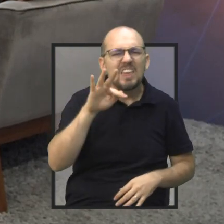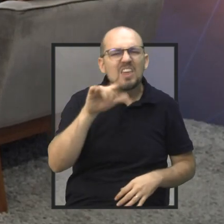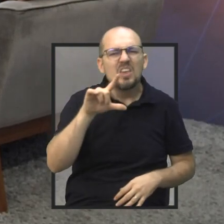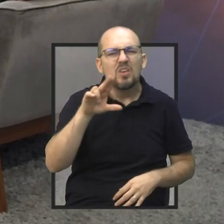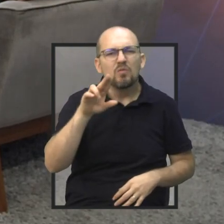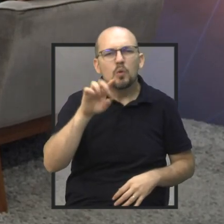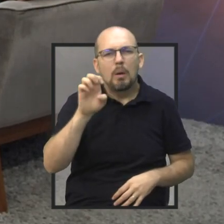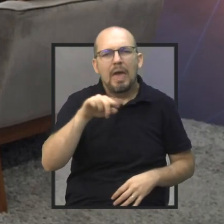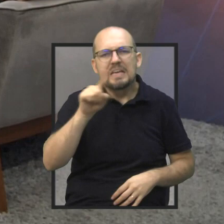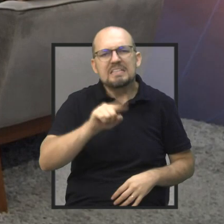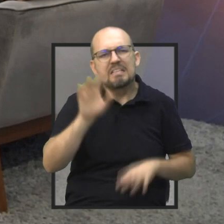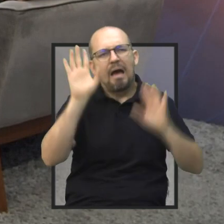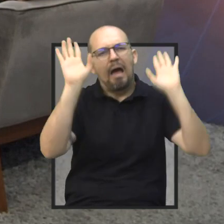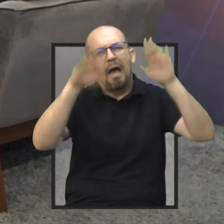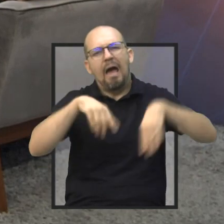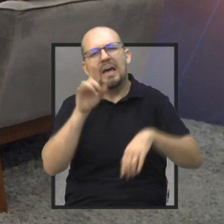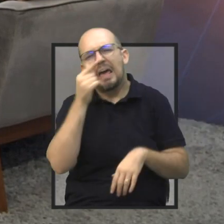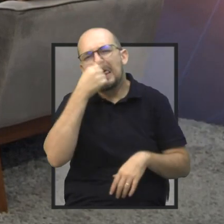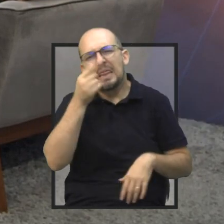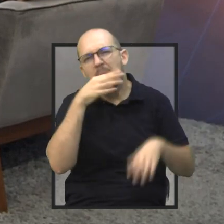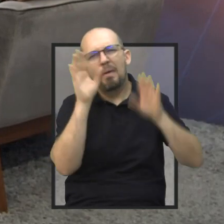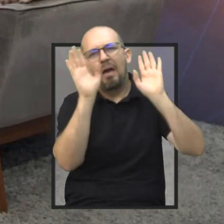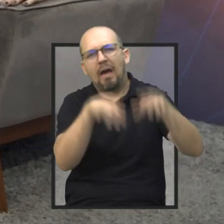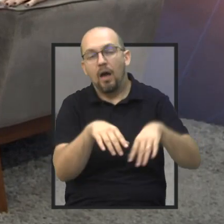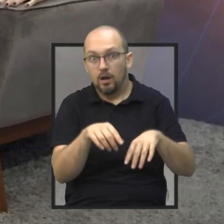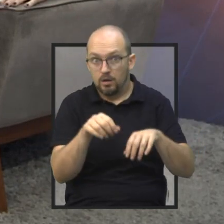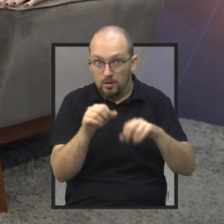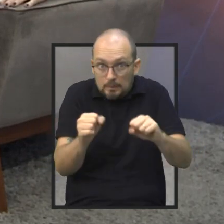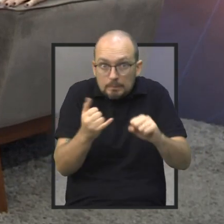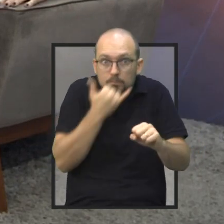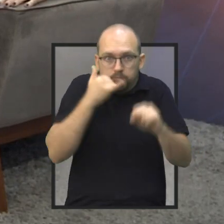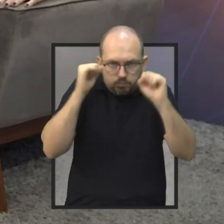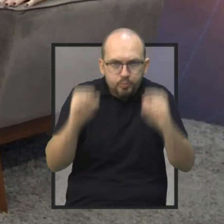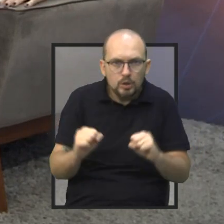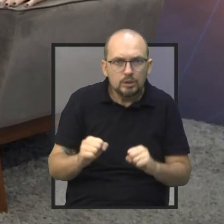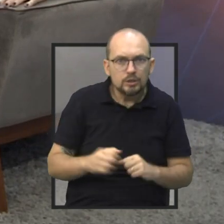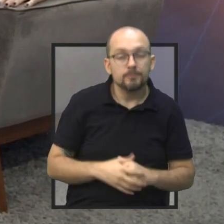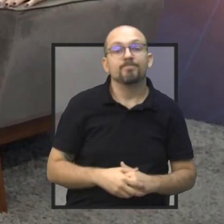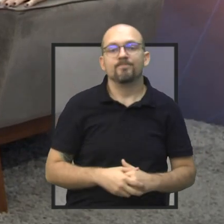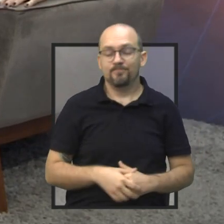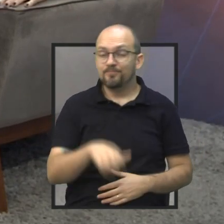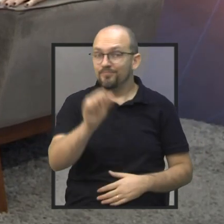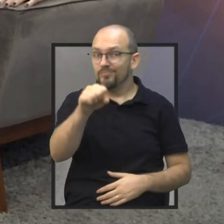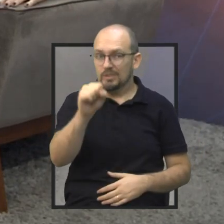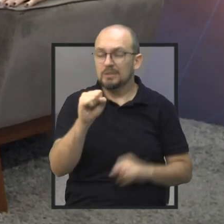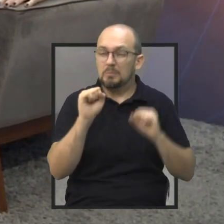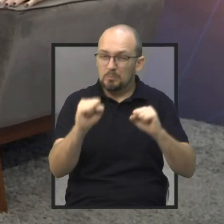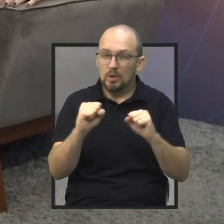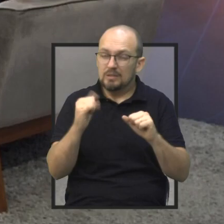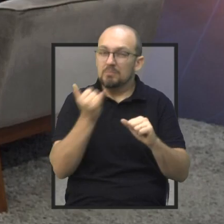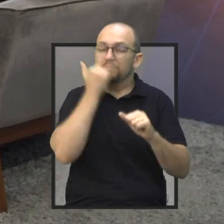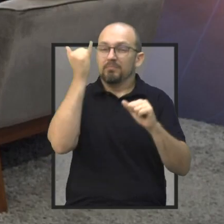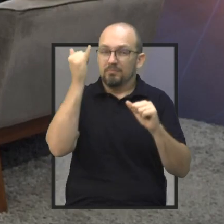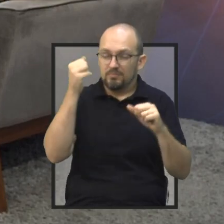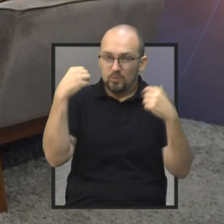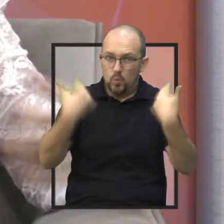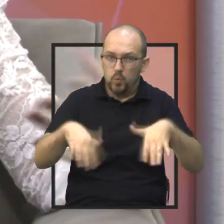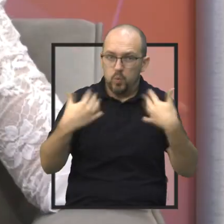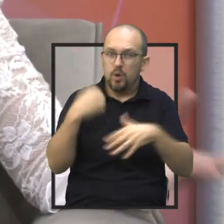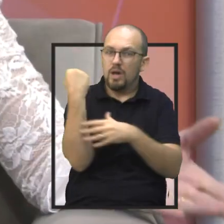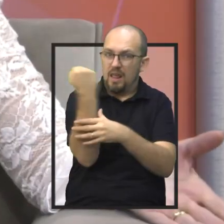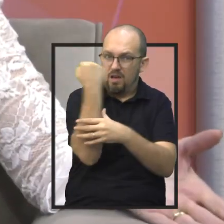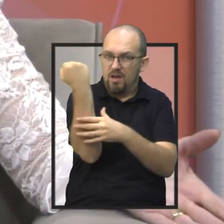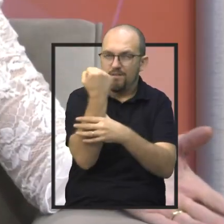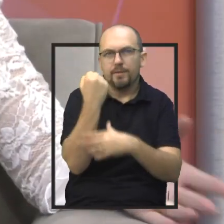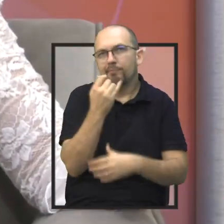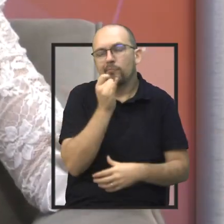gripe. Mas ela pode trazer sequelas, inclusive, bem graves, né, doutora? Sim, muito graves. A gente tem efeitos diretos, né, do quadro de influenza e os indiretos.